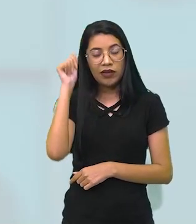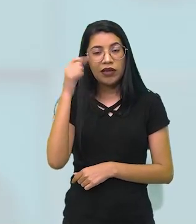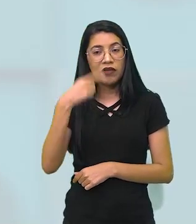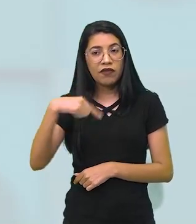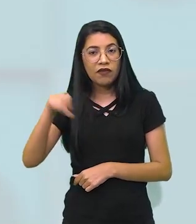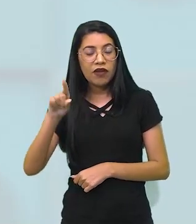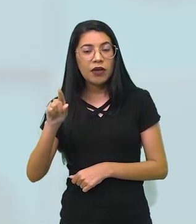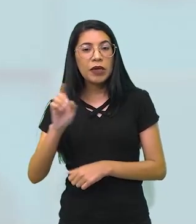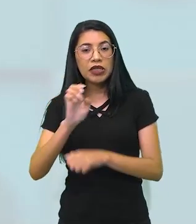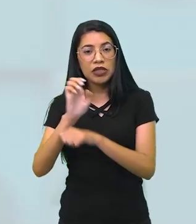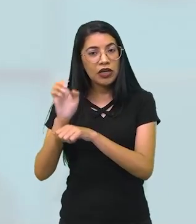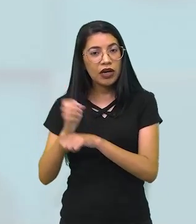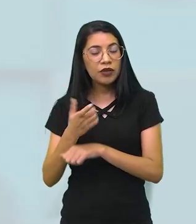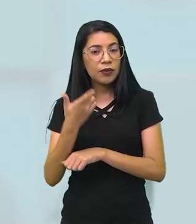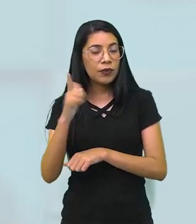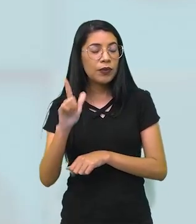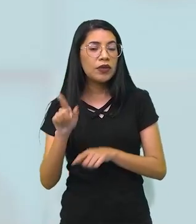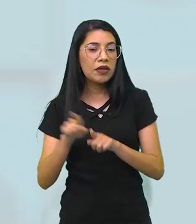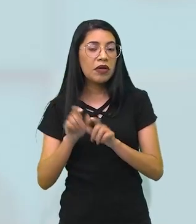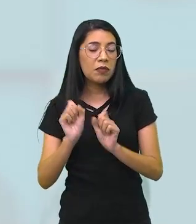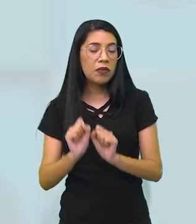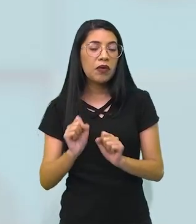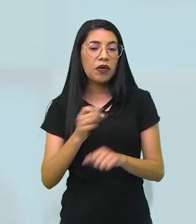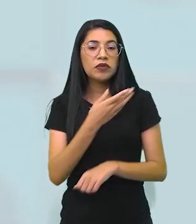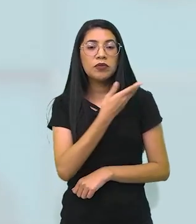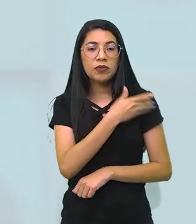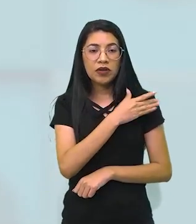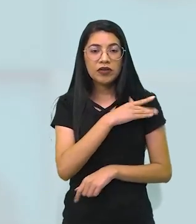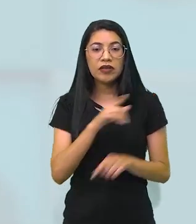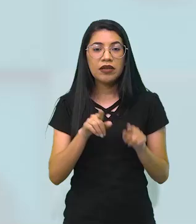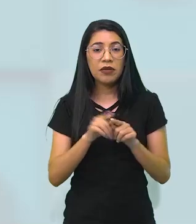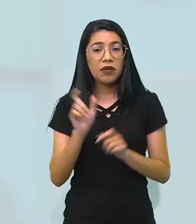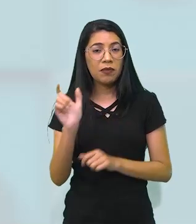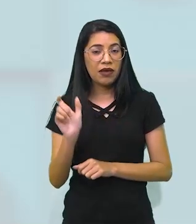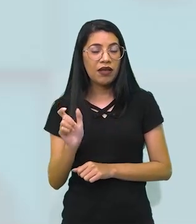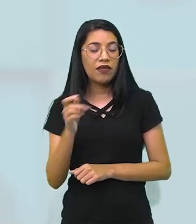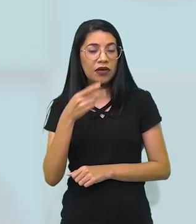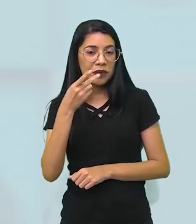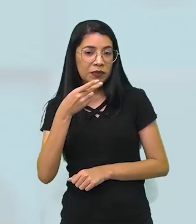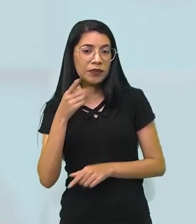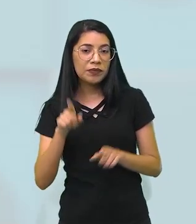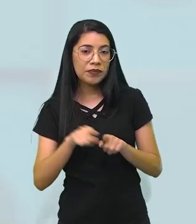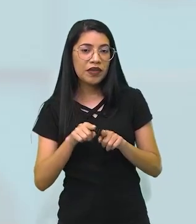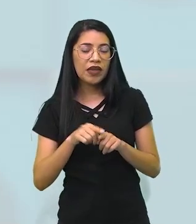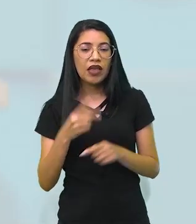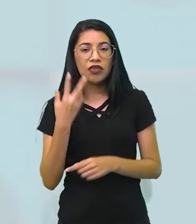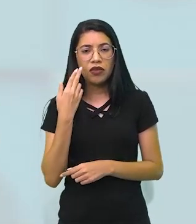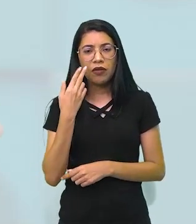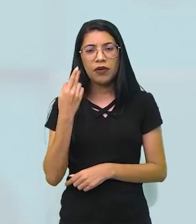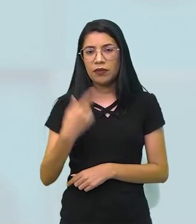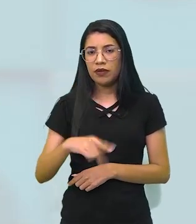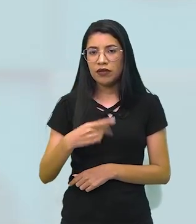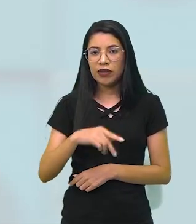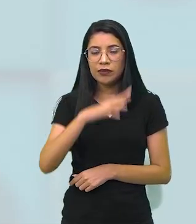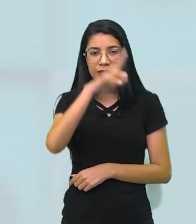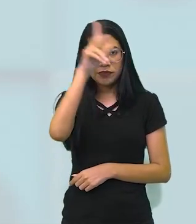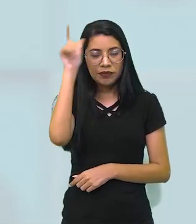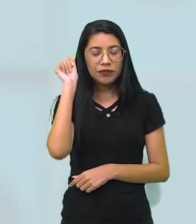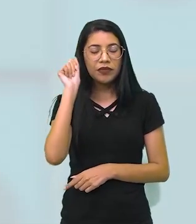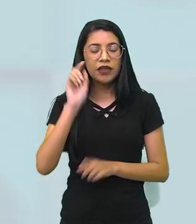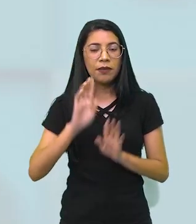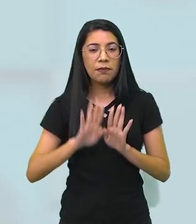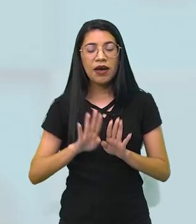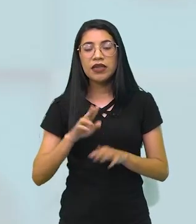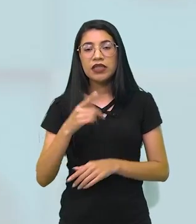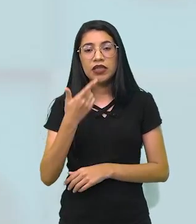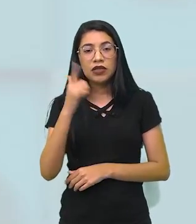pessoas né Podem ter esse tipo de preconceito também com termos que nós falamos e é comum aqui na nossa região e não é comum para né as